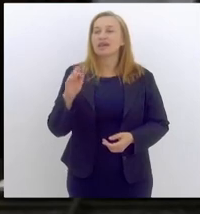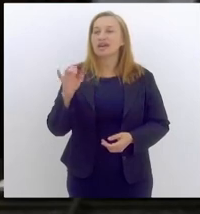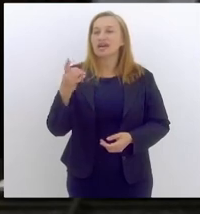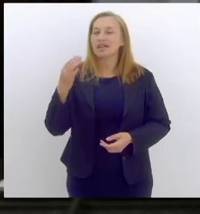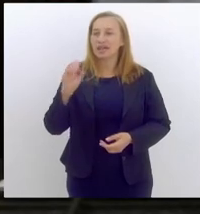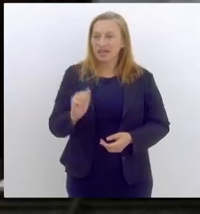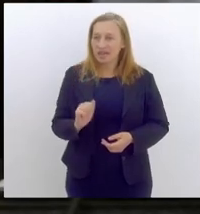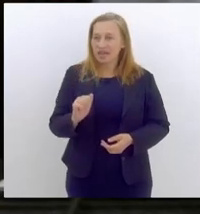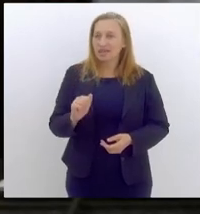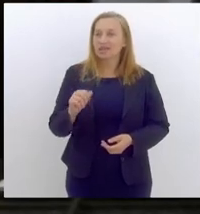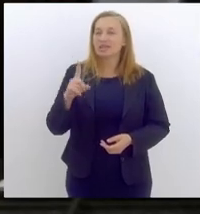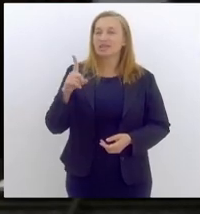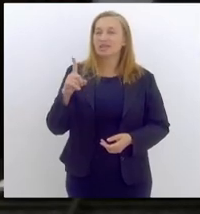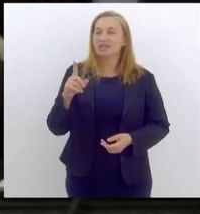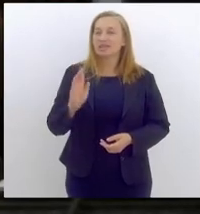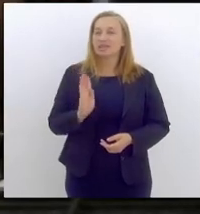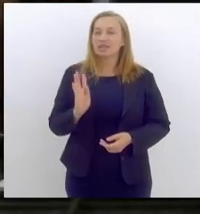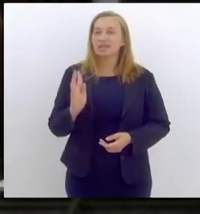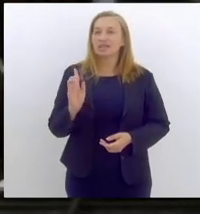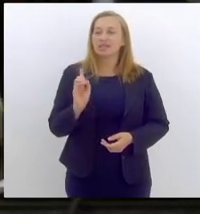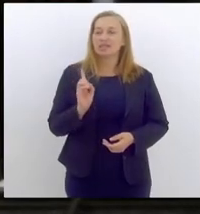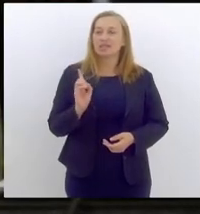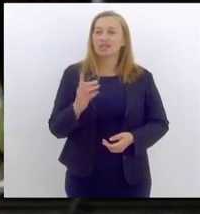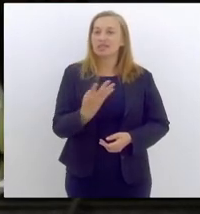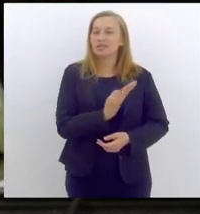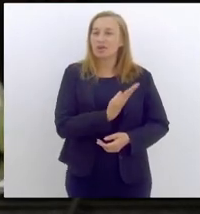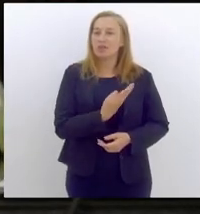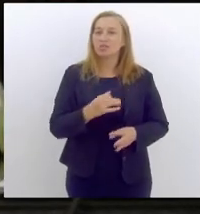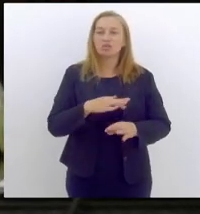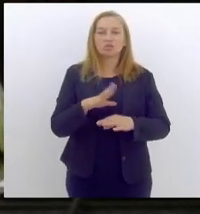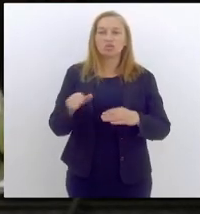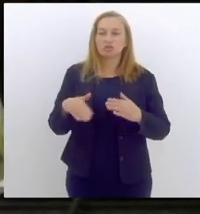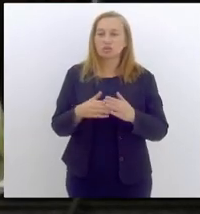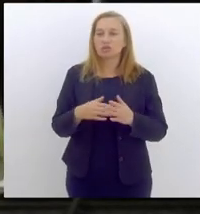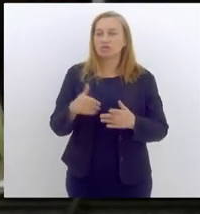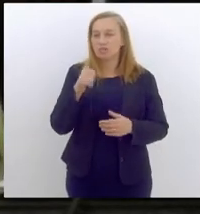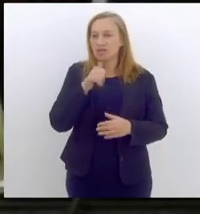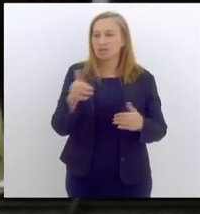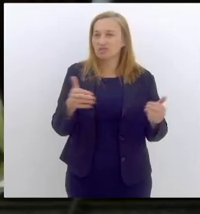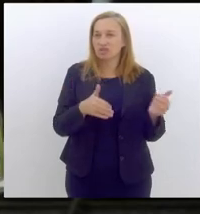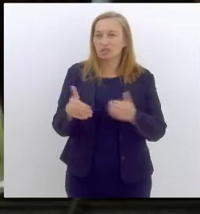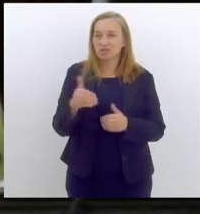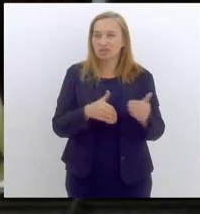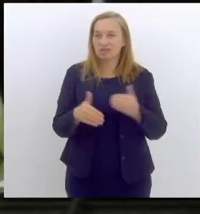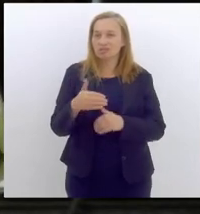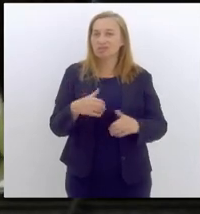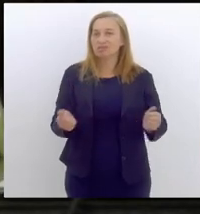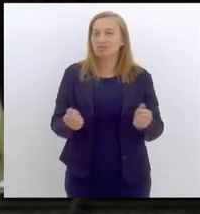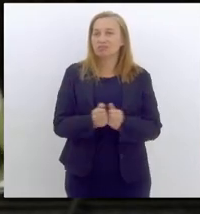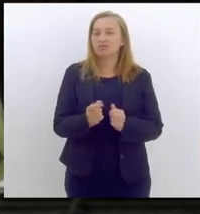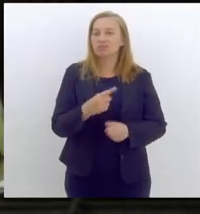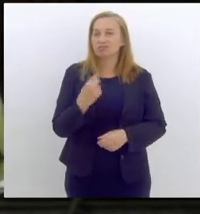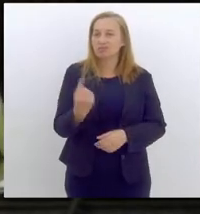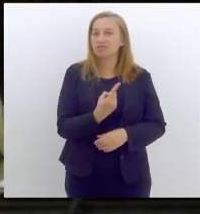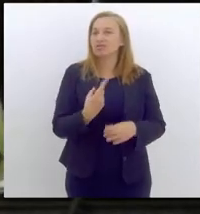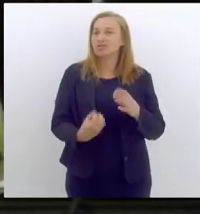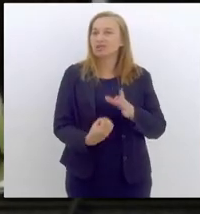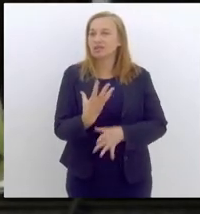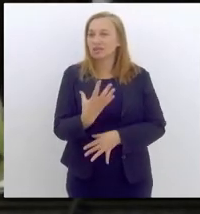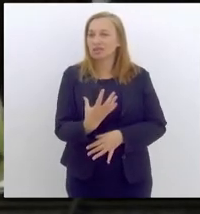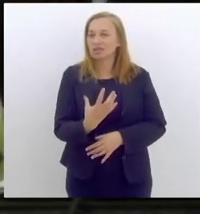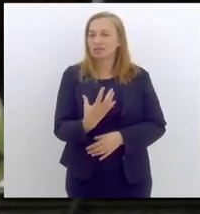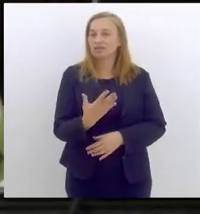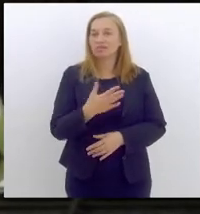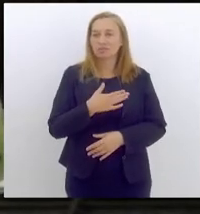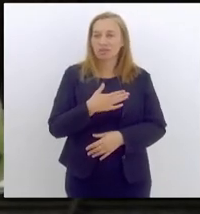a Dani Balbi, todas vocês, mulheres, que estão chegando para, junto com a gente, construir, junto comigo,